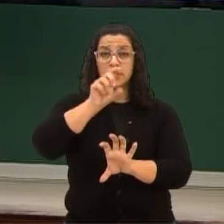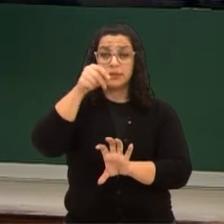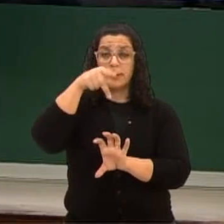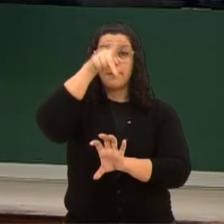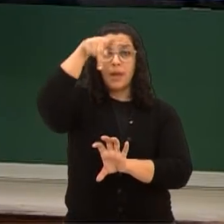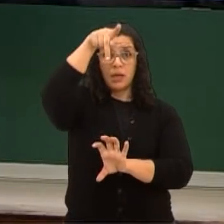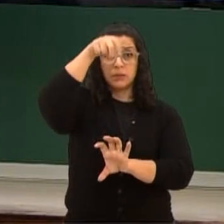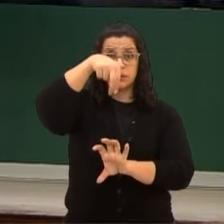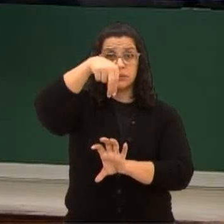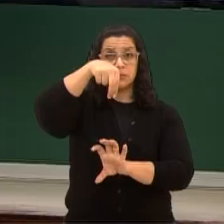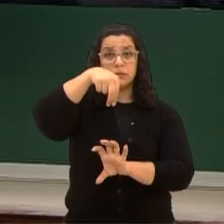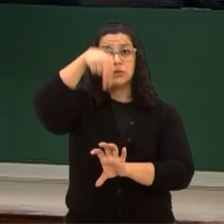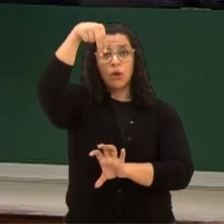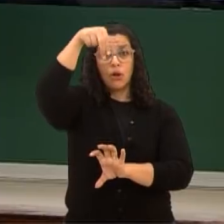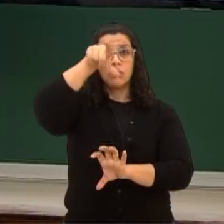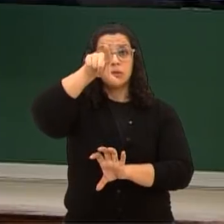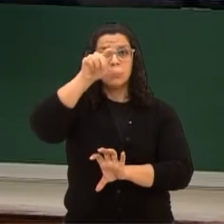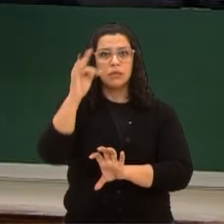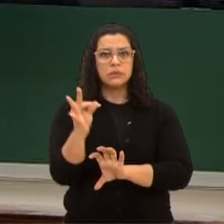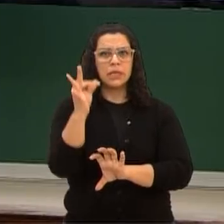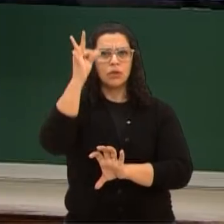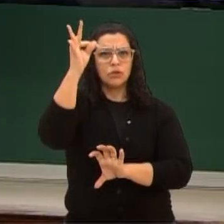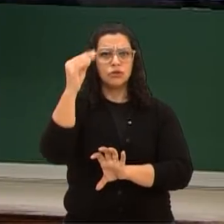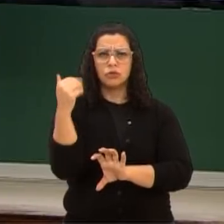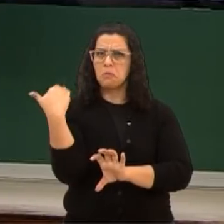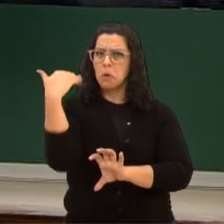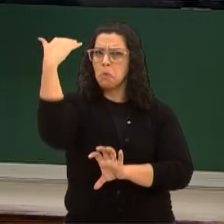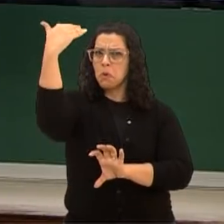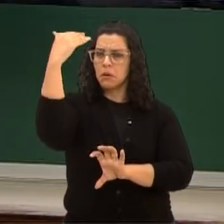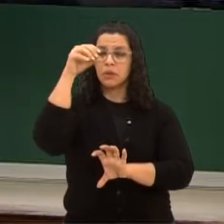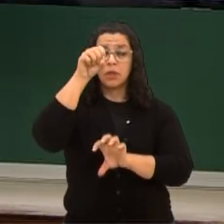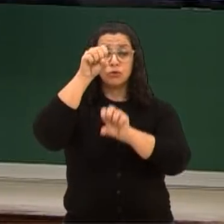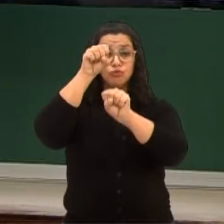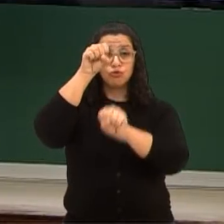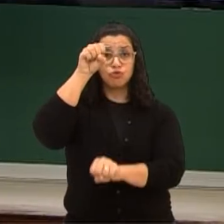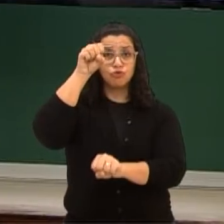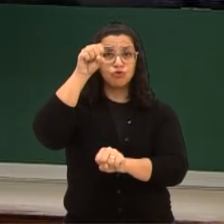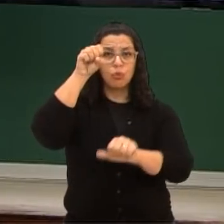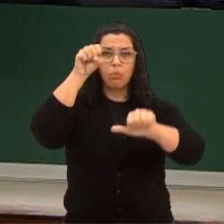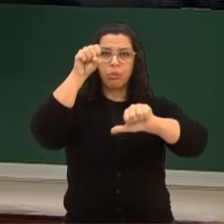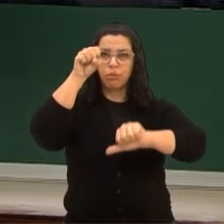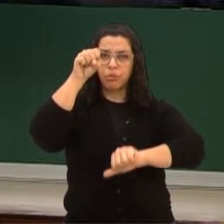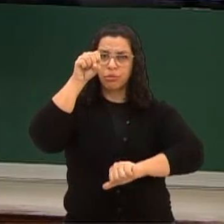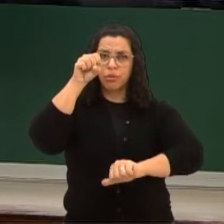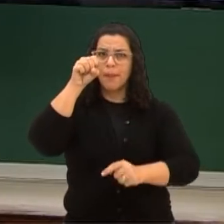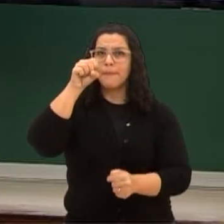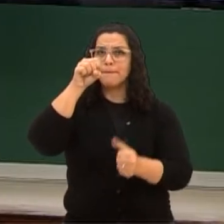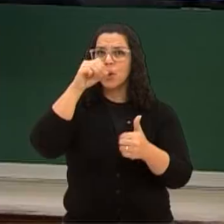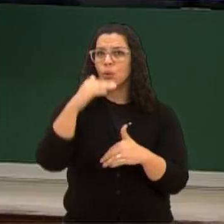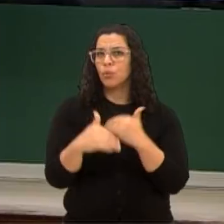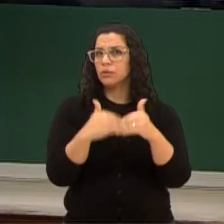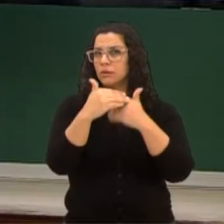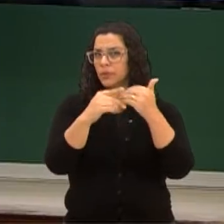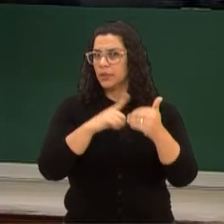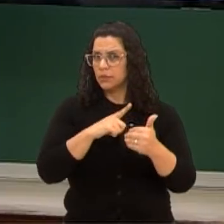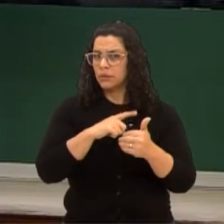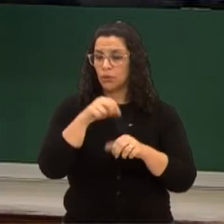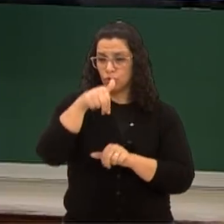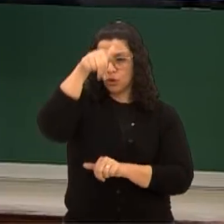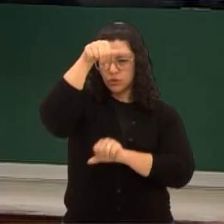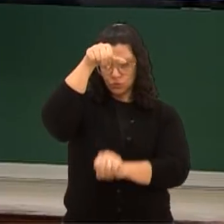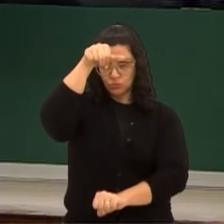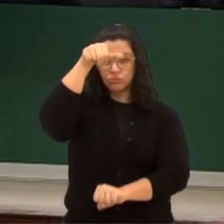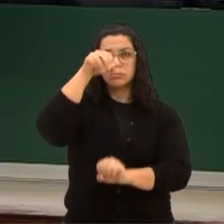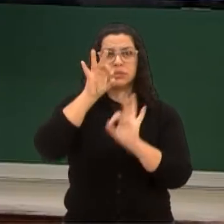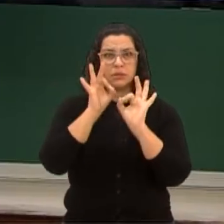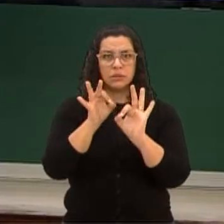que pertenciam ao norte seriam os mais desenvolvidos tecnologicamente e os países do sul seriam